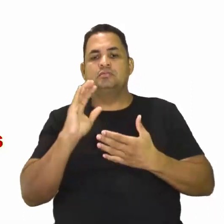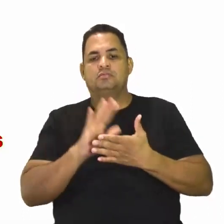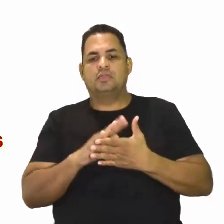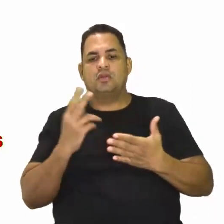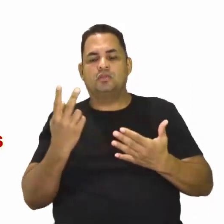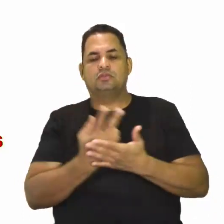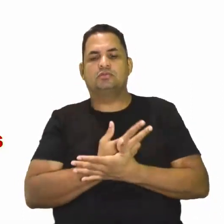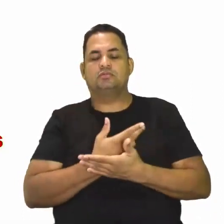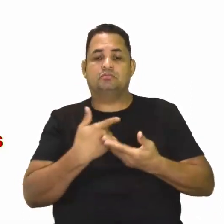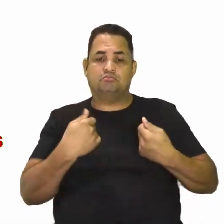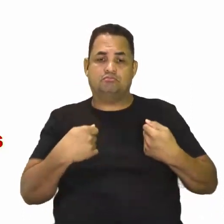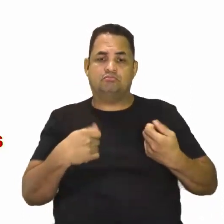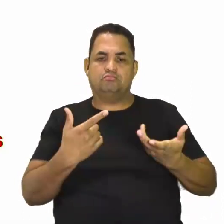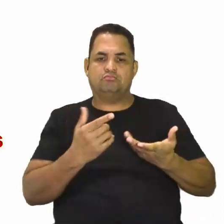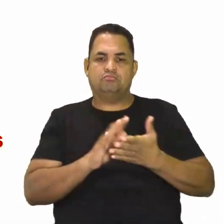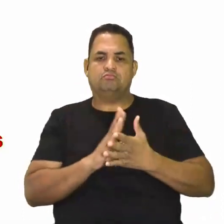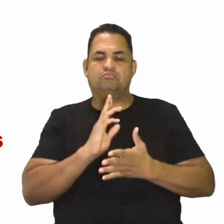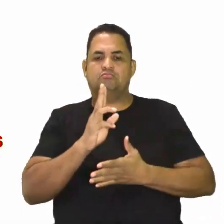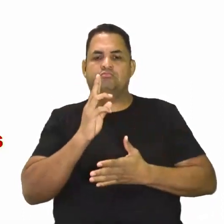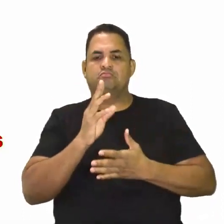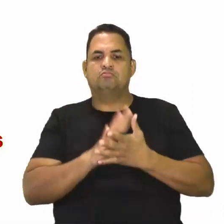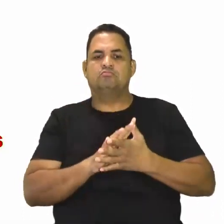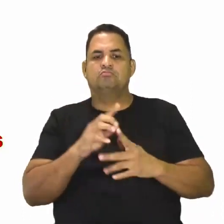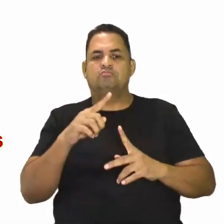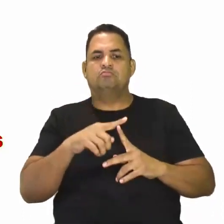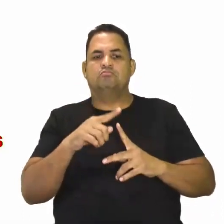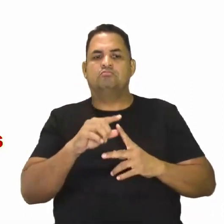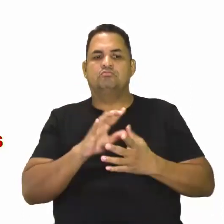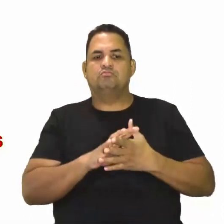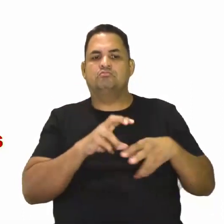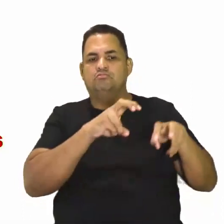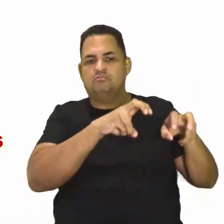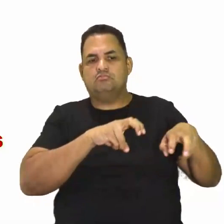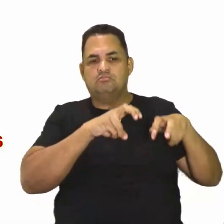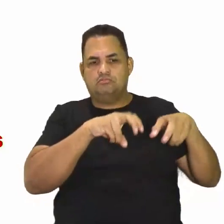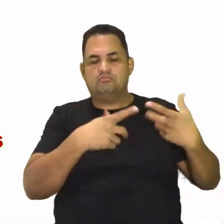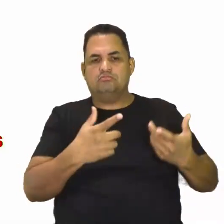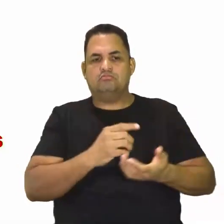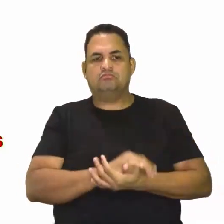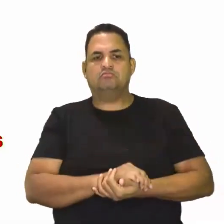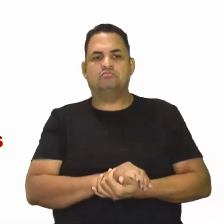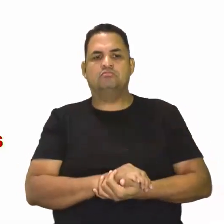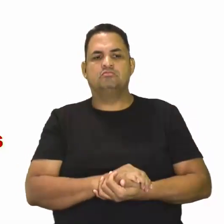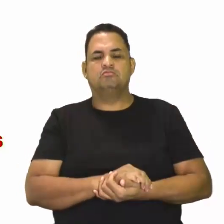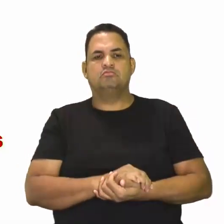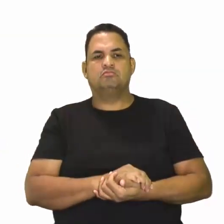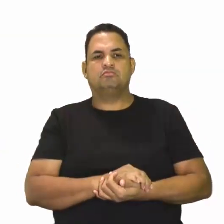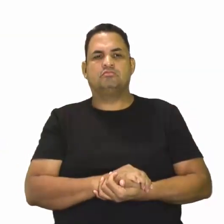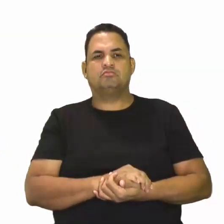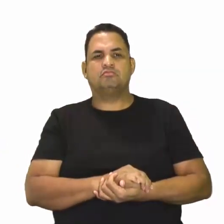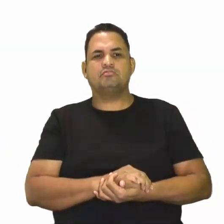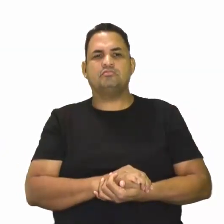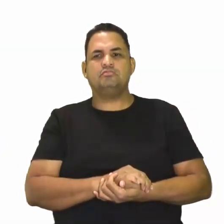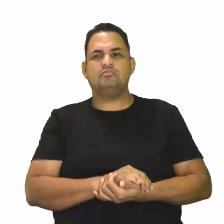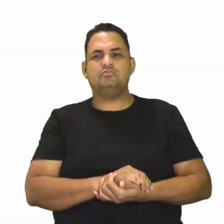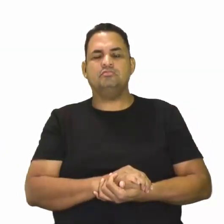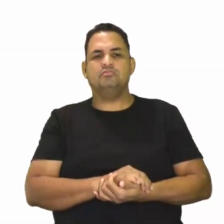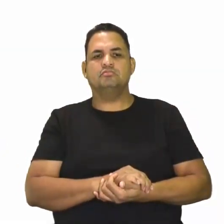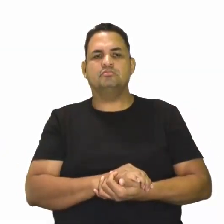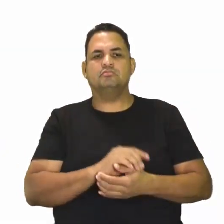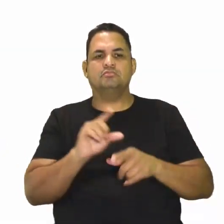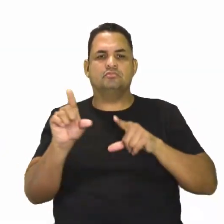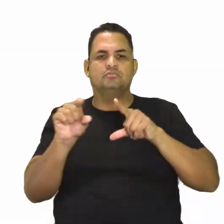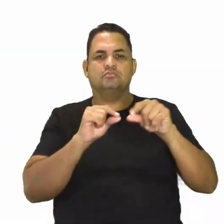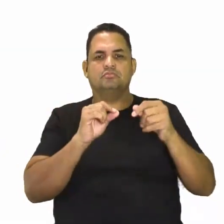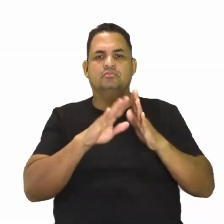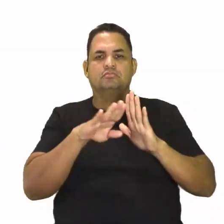levar em consideração para a manutenção desse tipo de lavoura. Tá bom? Questão 3. Na